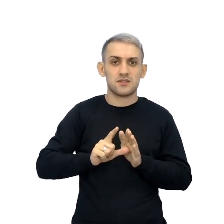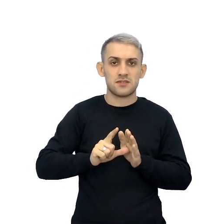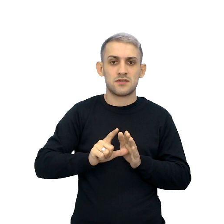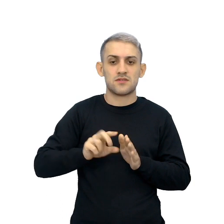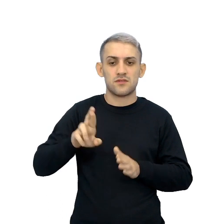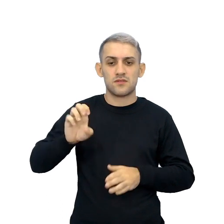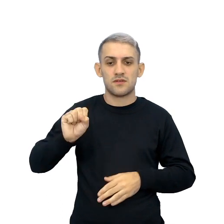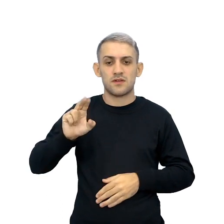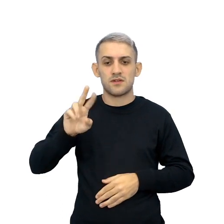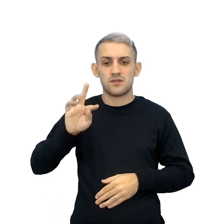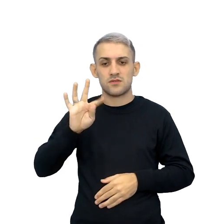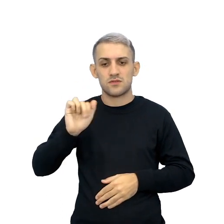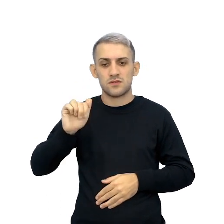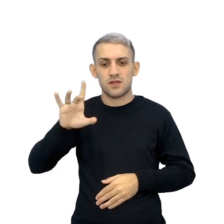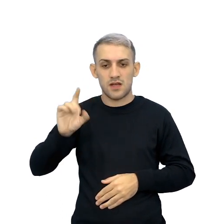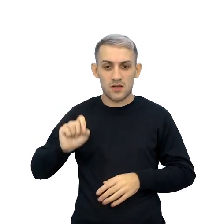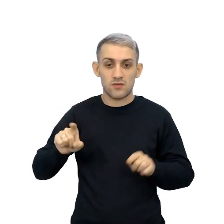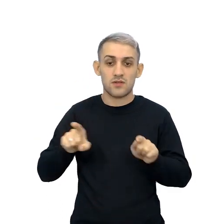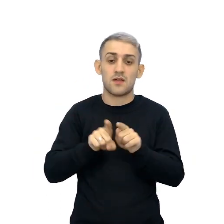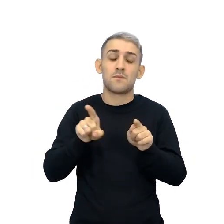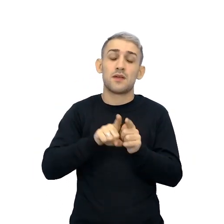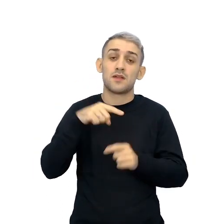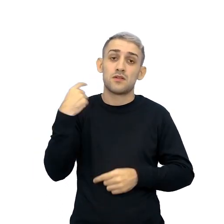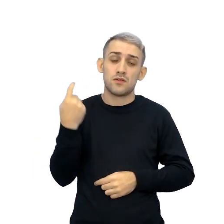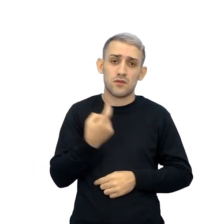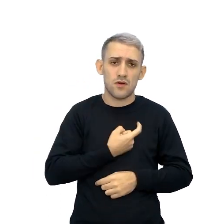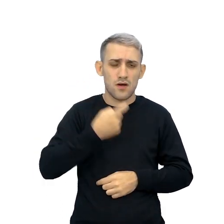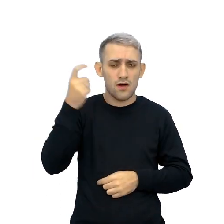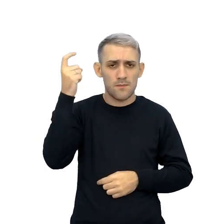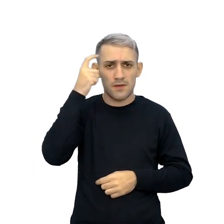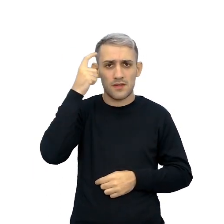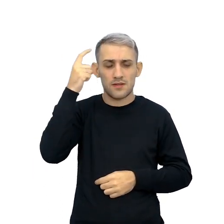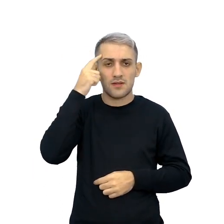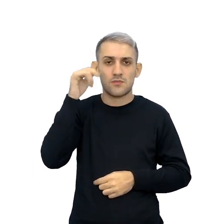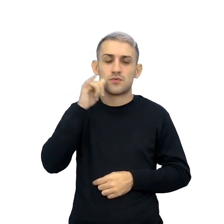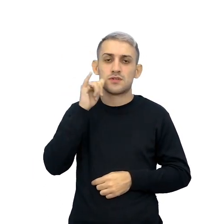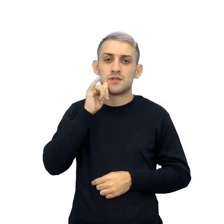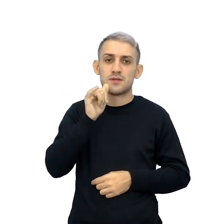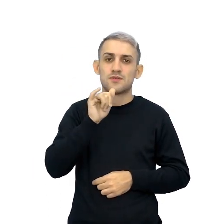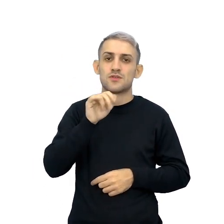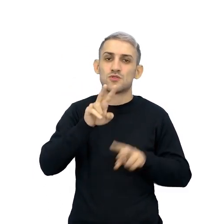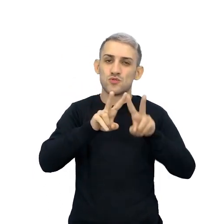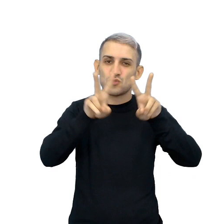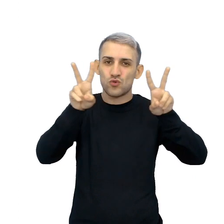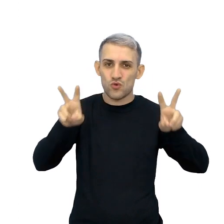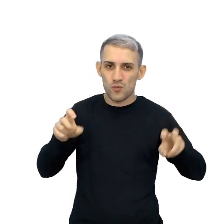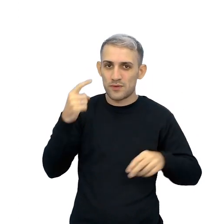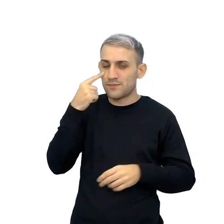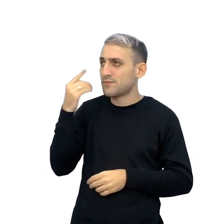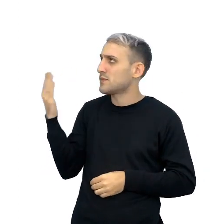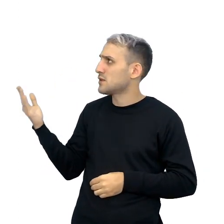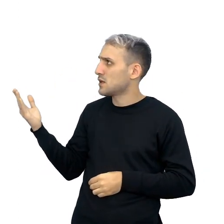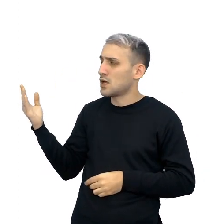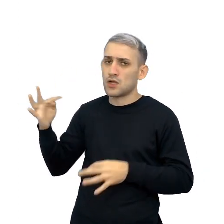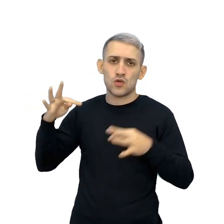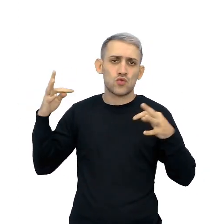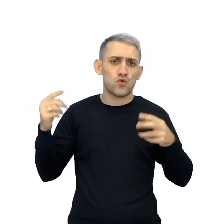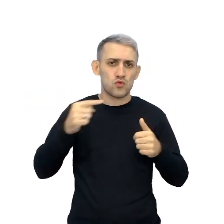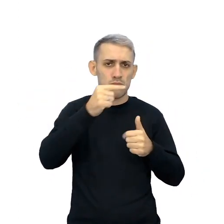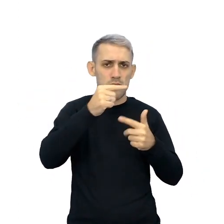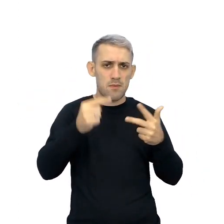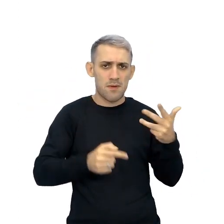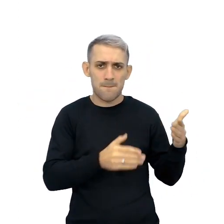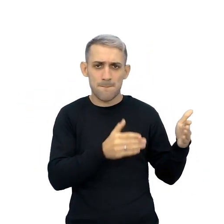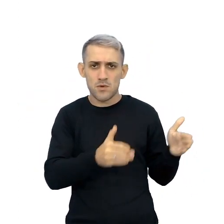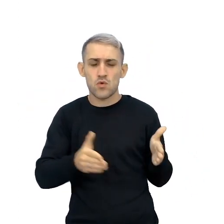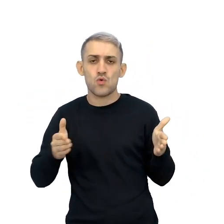um resultado, né, e pensando lá em sucessão, quando a gente está pensando em todos esses processos, que a